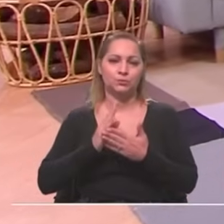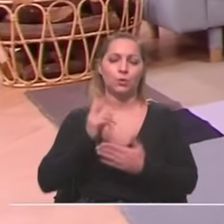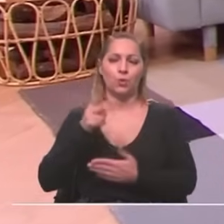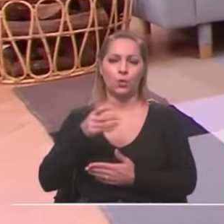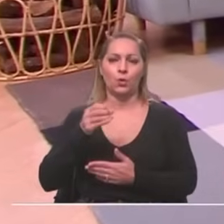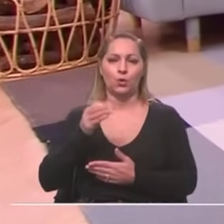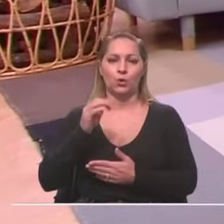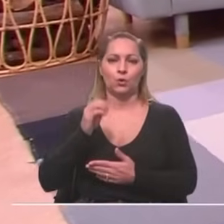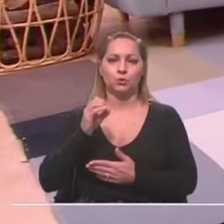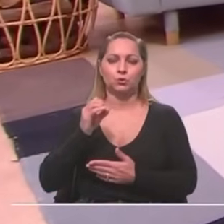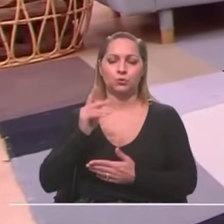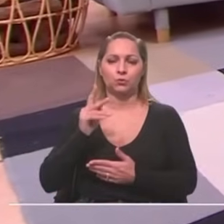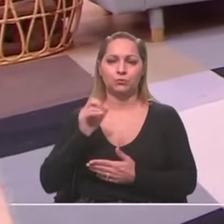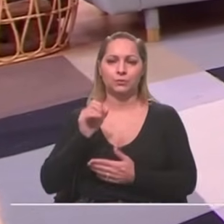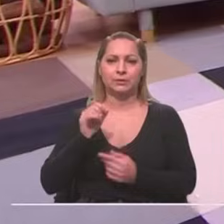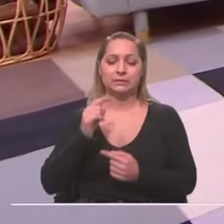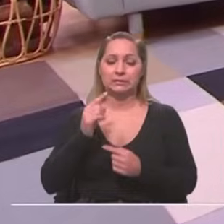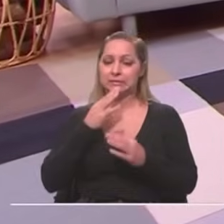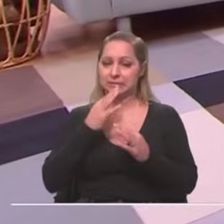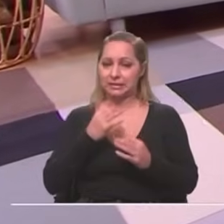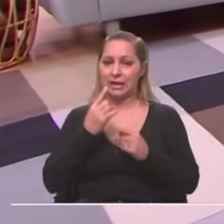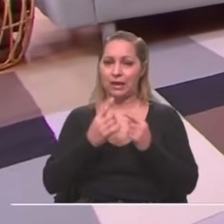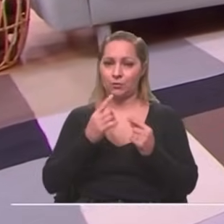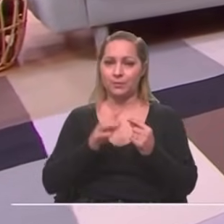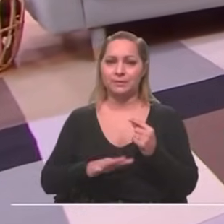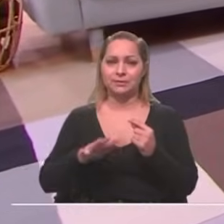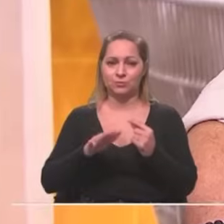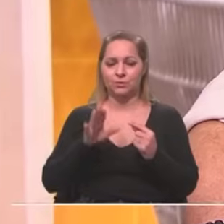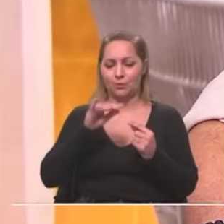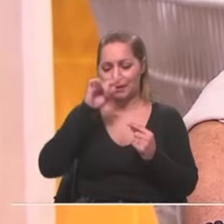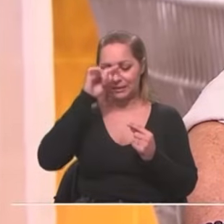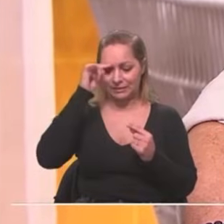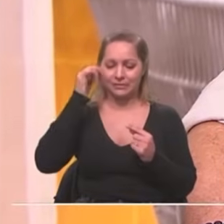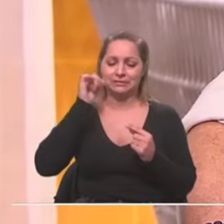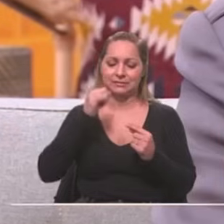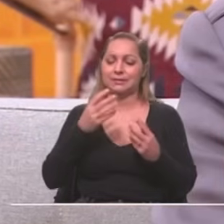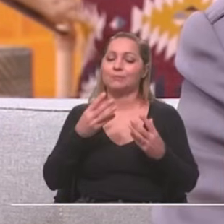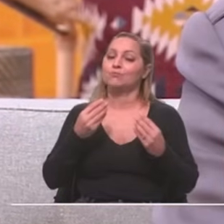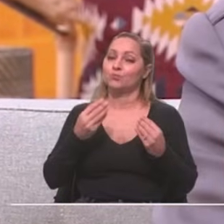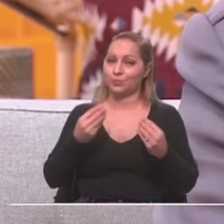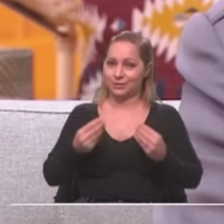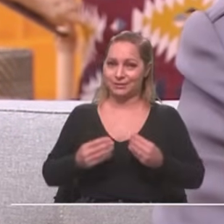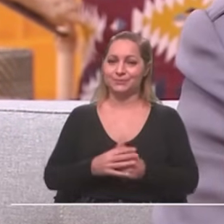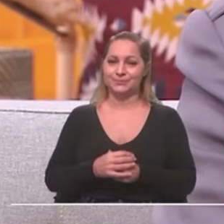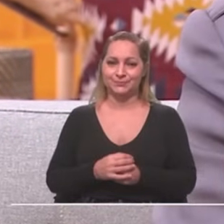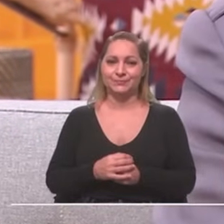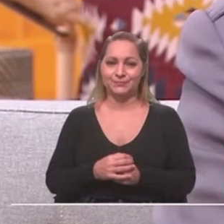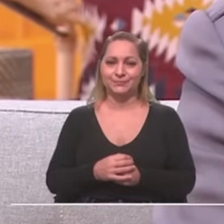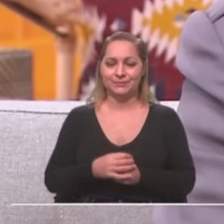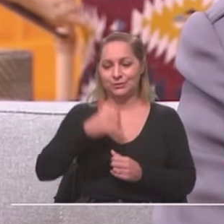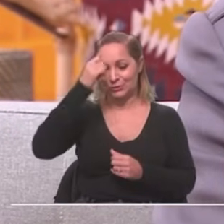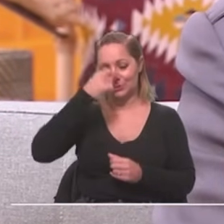E em alguma se passou, deve ter passado, de certeza, alguma situação mais... Tenho deve ter tido, muitas tenho, histórias. Tenho, muitas tenho histórias, várias é? Histórias.